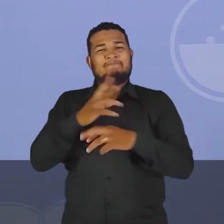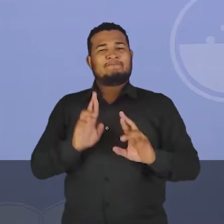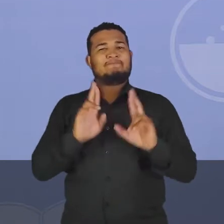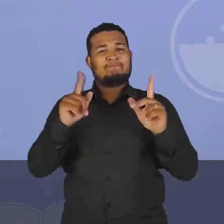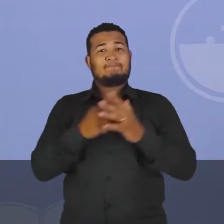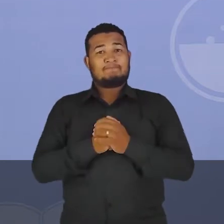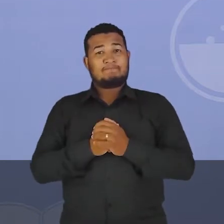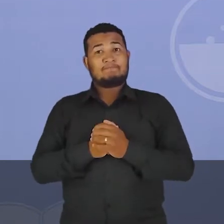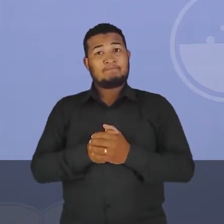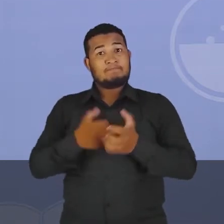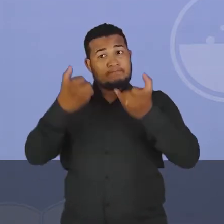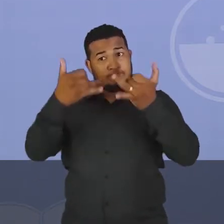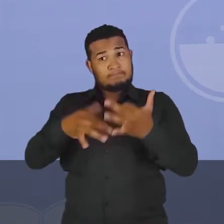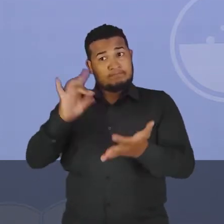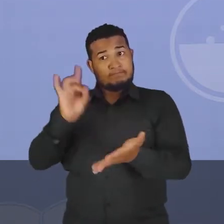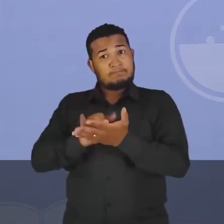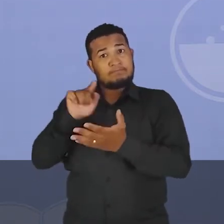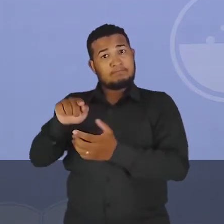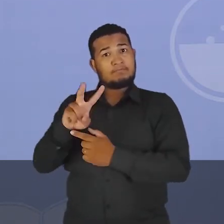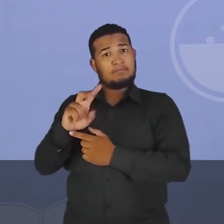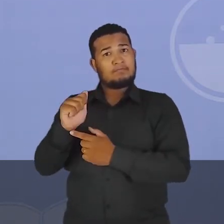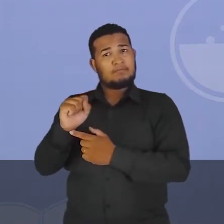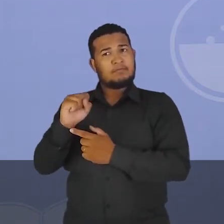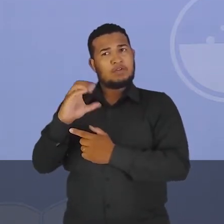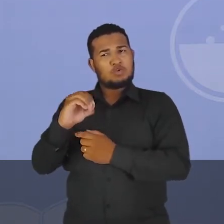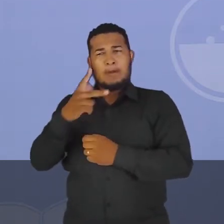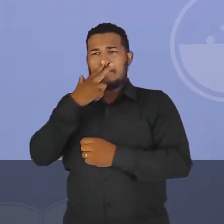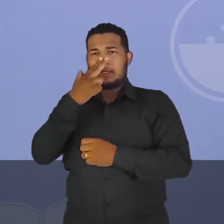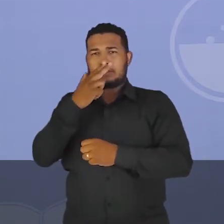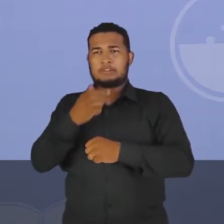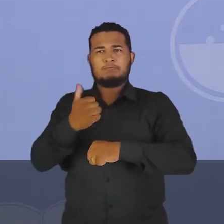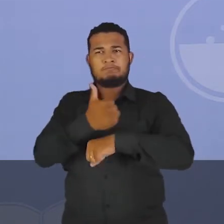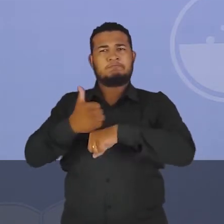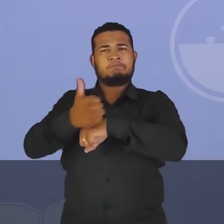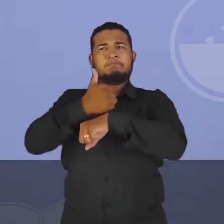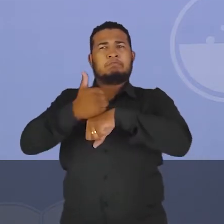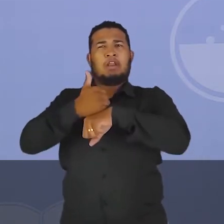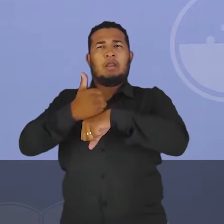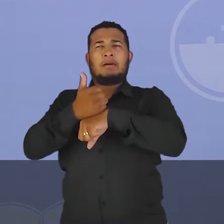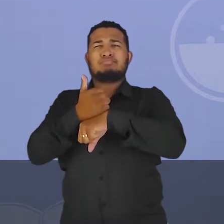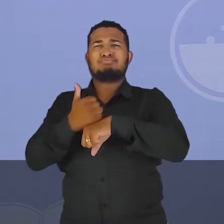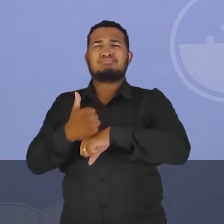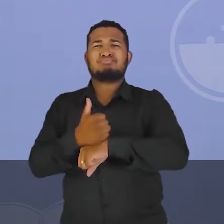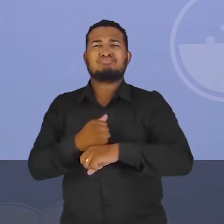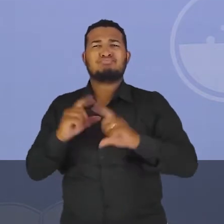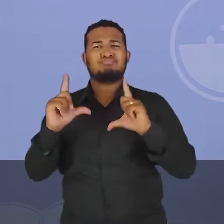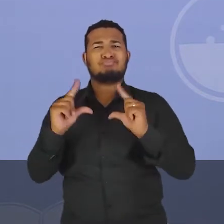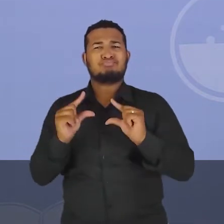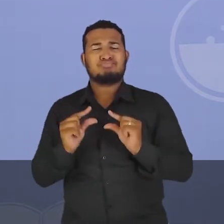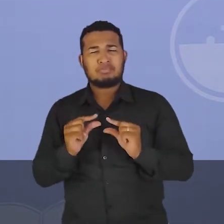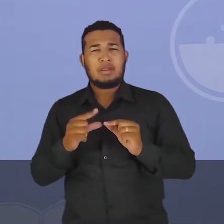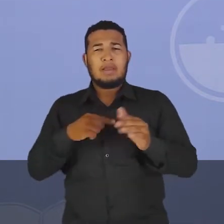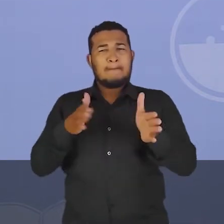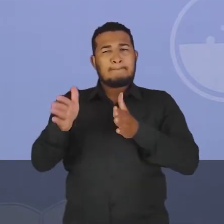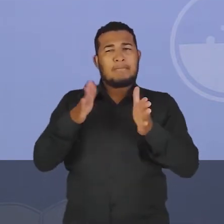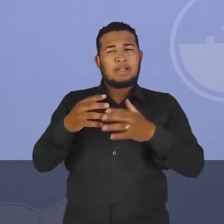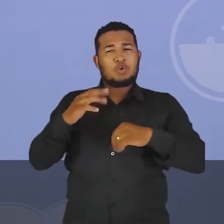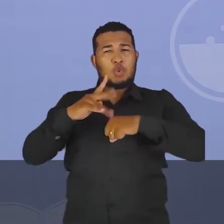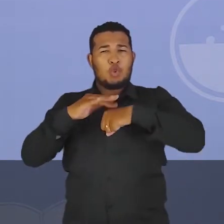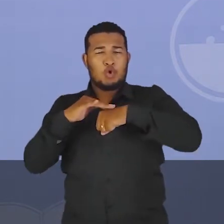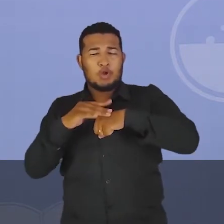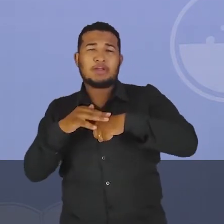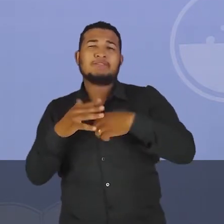que Vasco Fernandes Coutinho teve uma autoridade muito desgastada, teve muitos insucessos, ele passou por períodos em que ele ficou muito